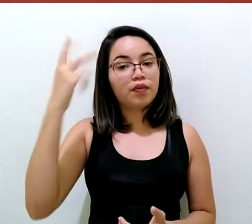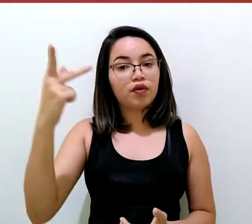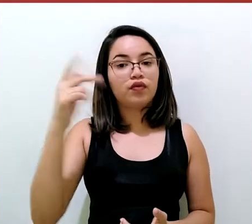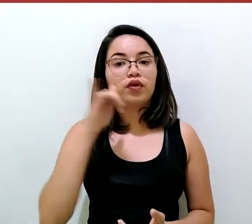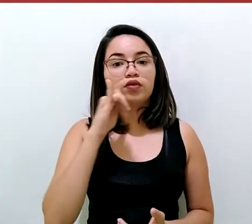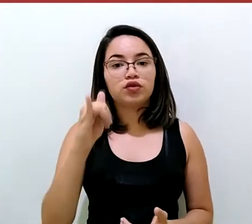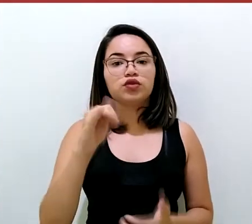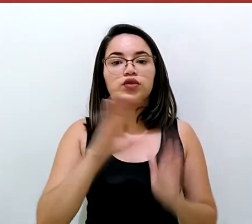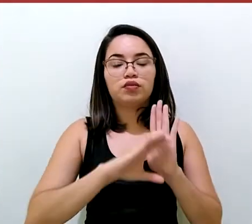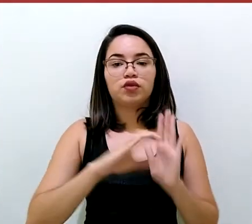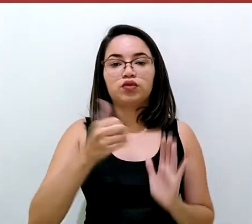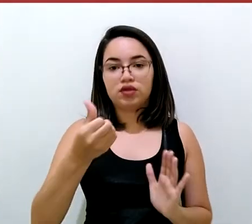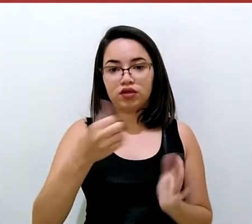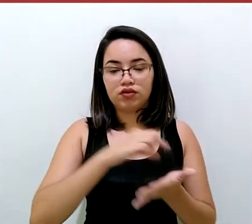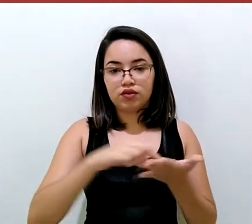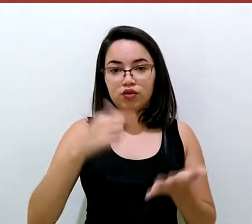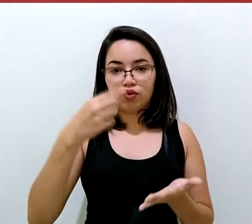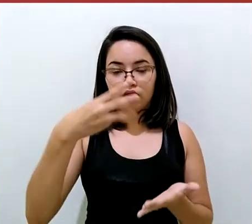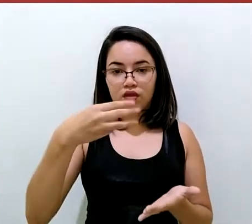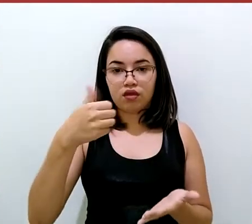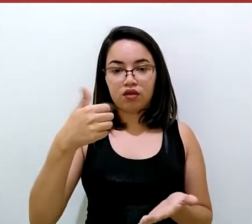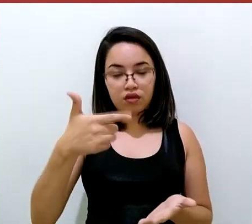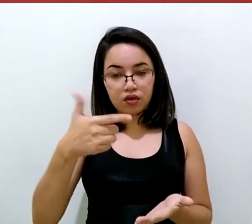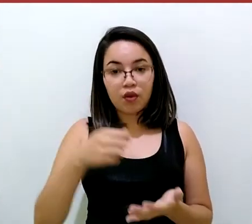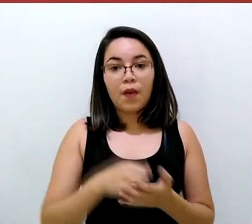6, 32, o texto diz assim: